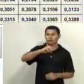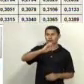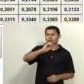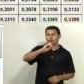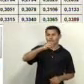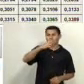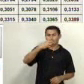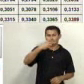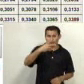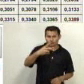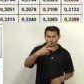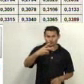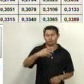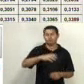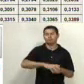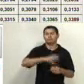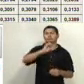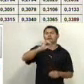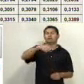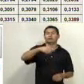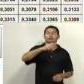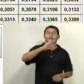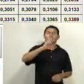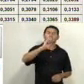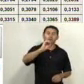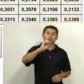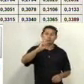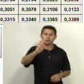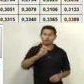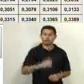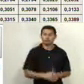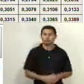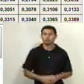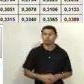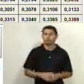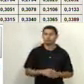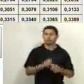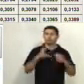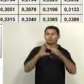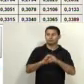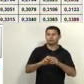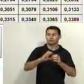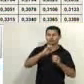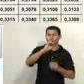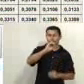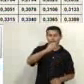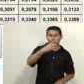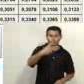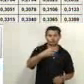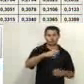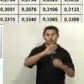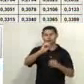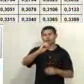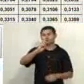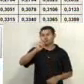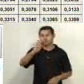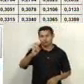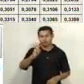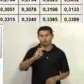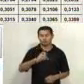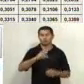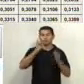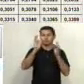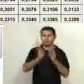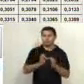0,2502 e 0,05, tá? A interseção desse 0,2 com 0,05